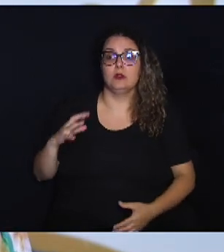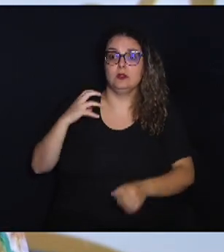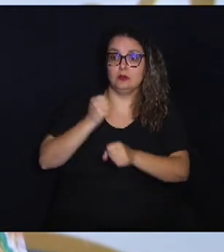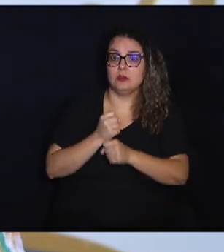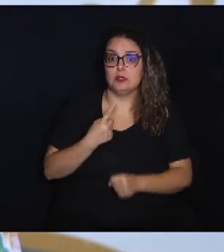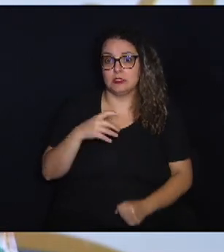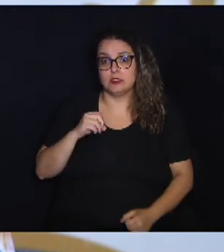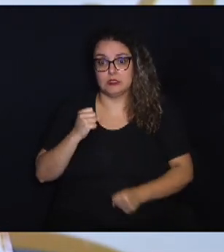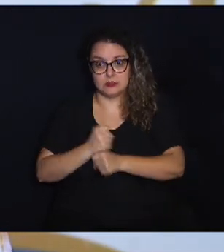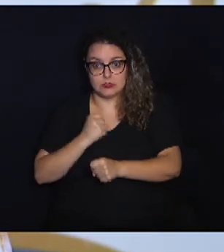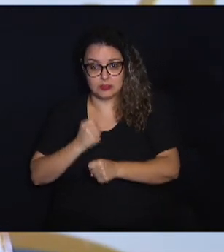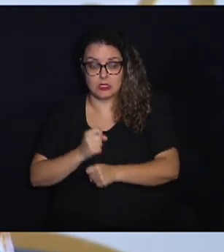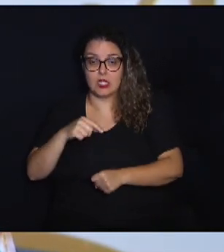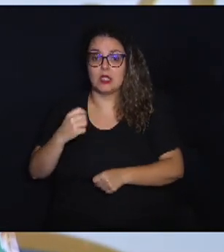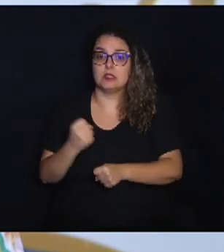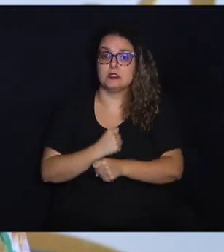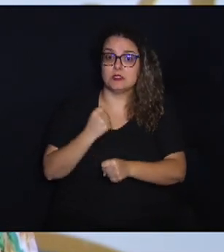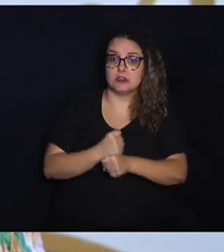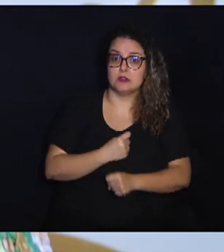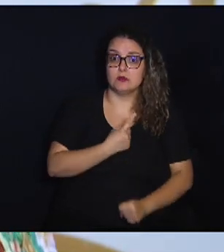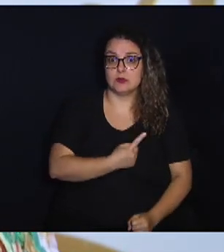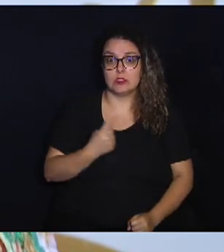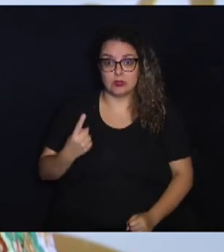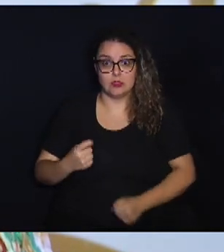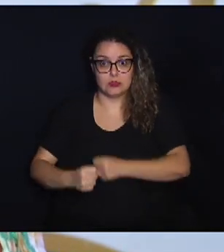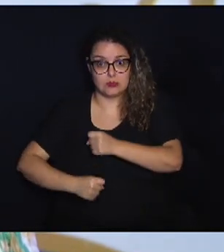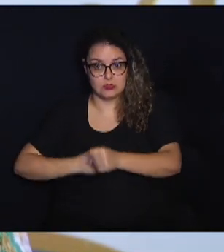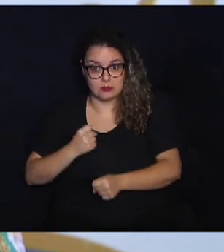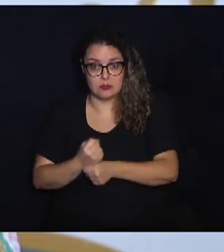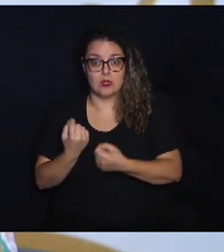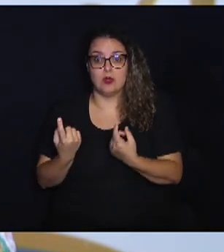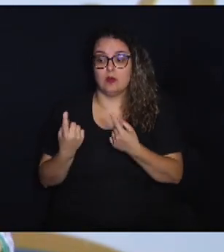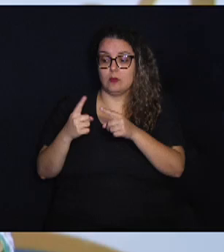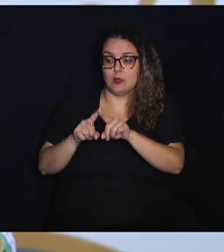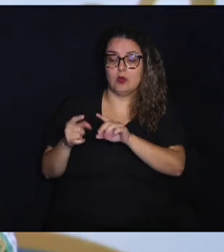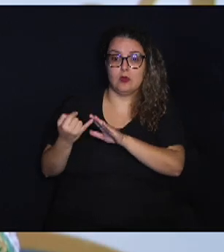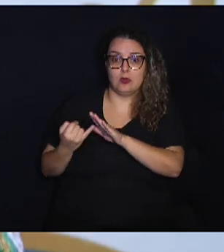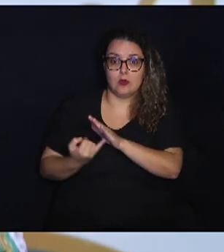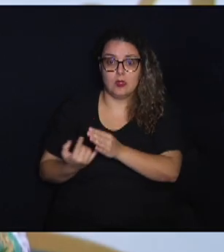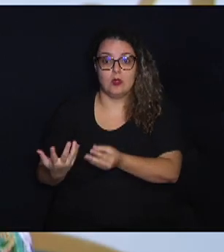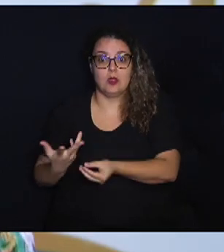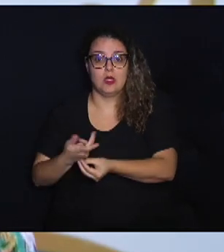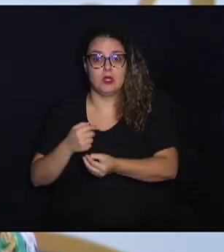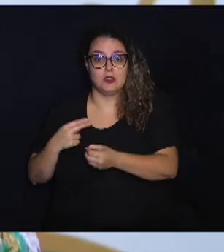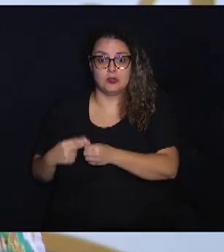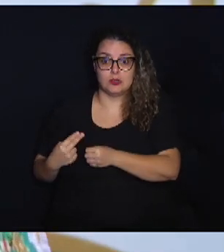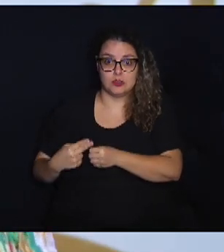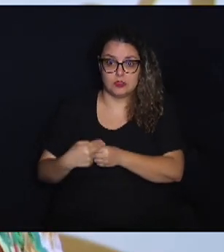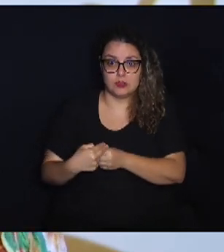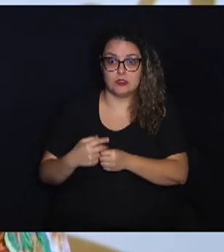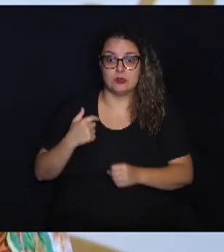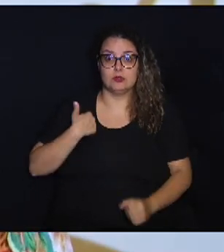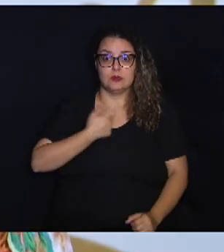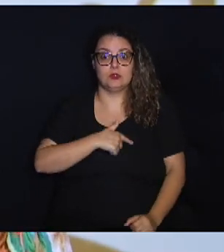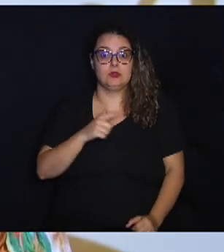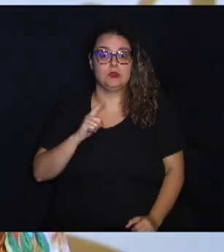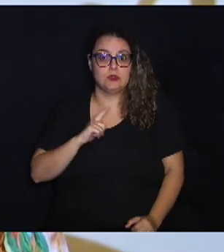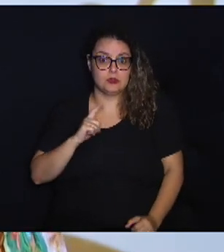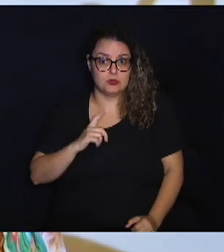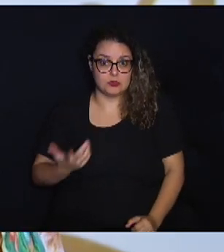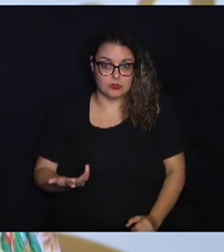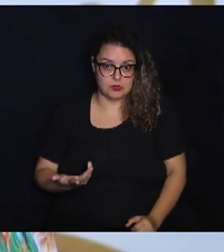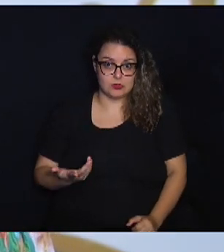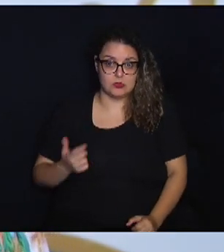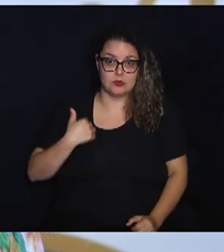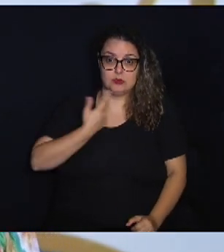né? Esse ano nós já estamos indo para o 11º ano. É uma parceria com o Instituto de Artes da Unicamp. Nós temos, os